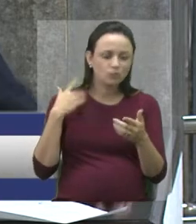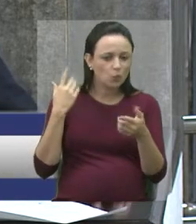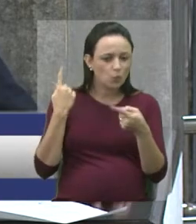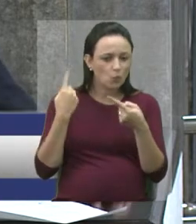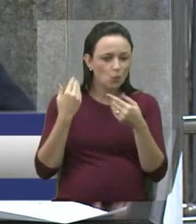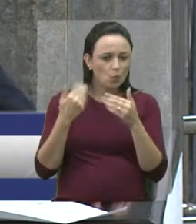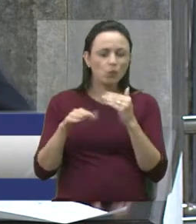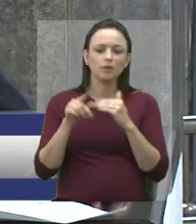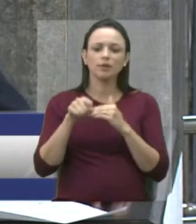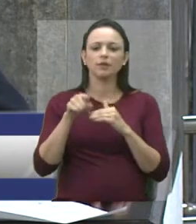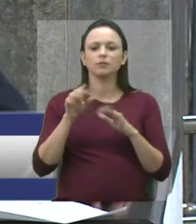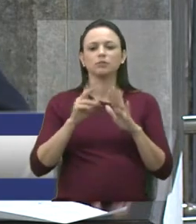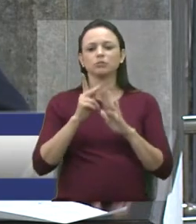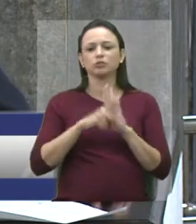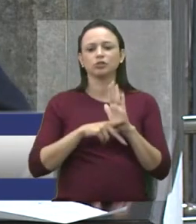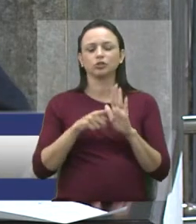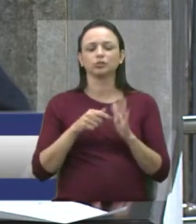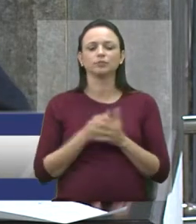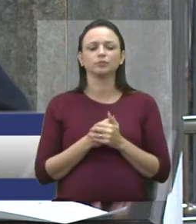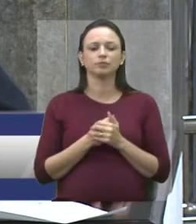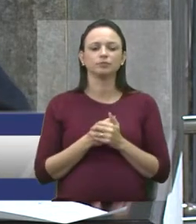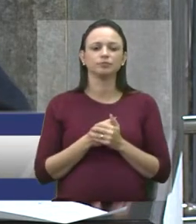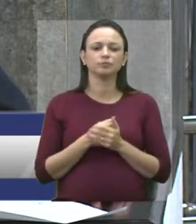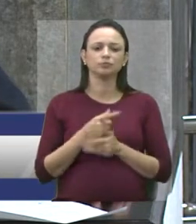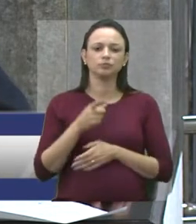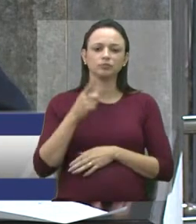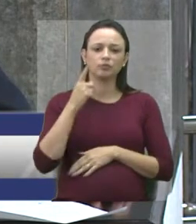projeto. Agora, olha que situação.